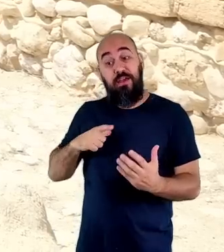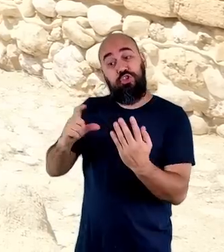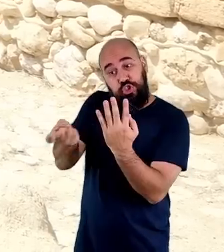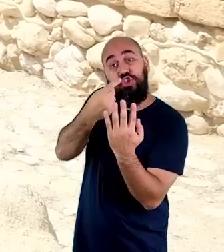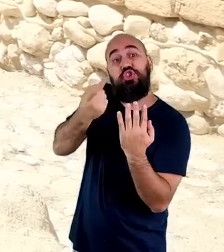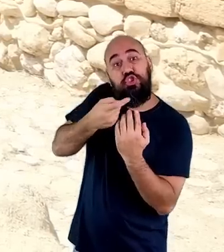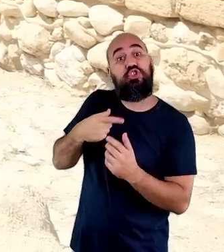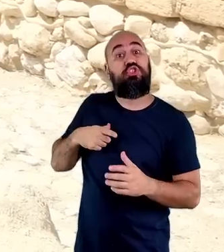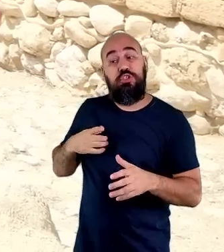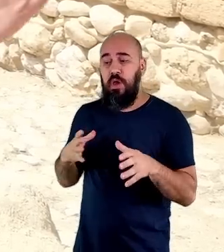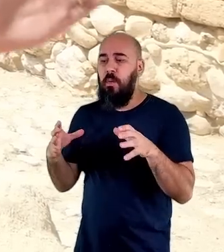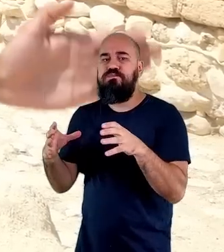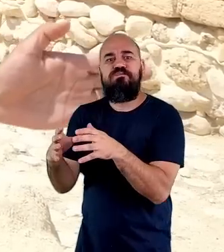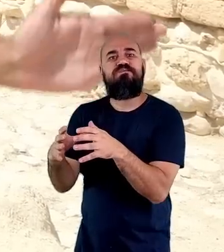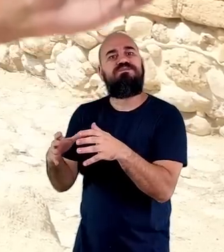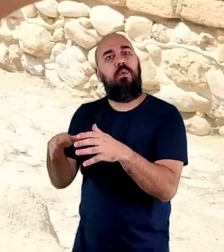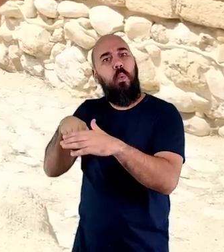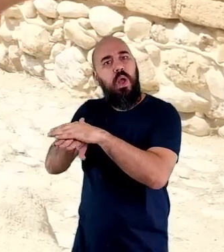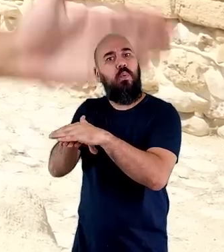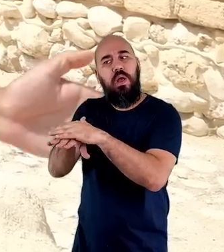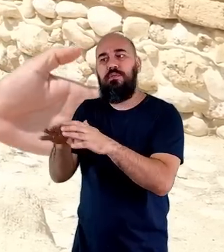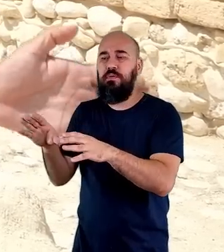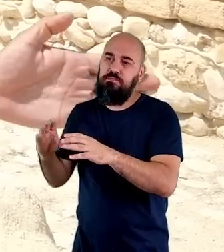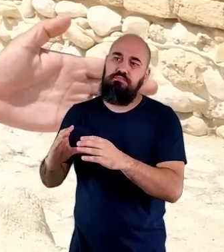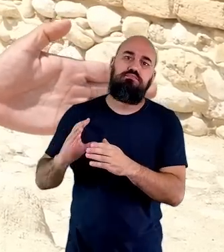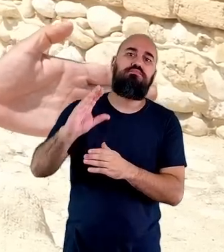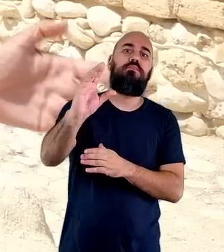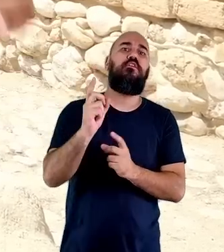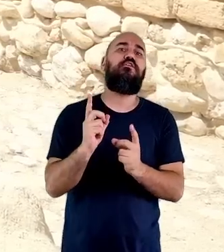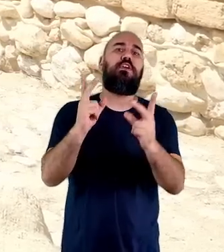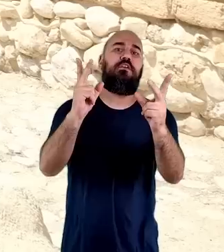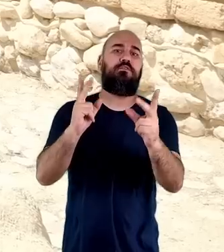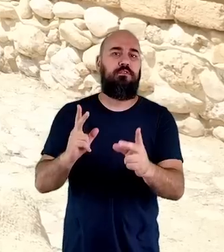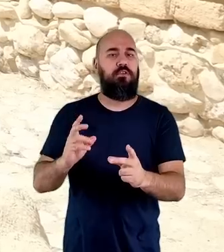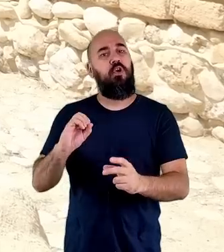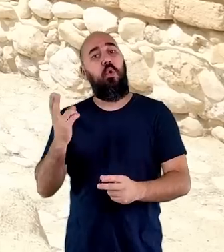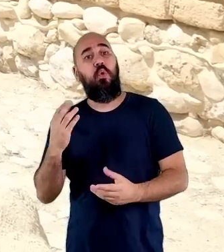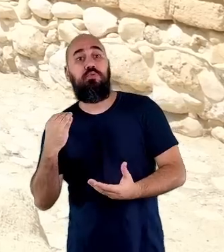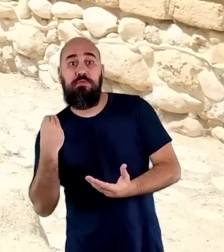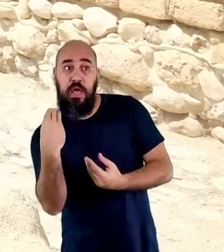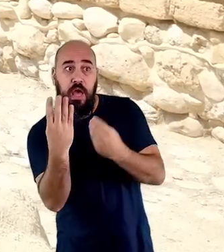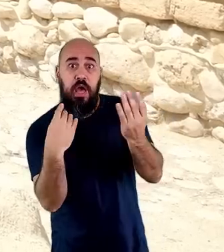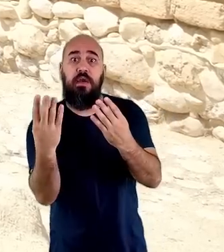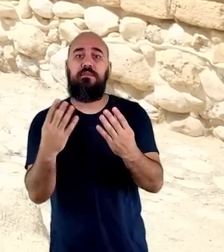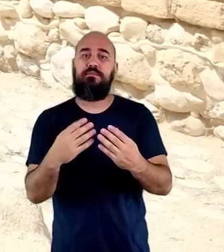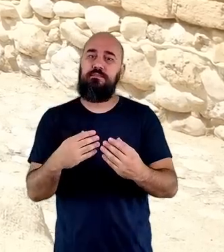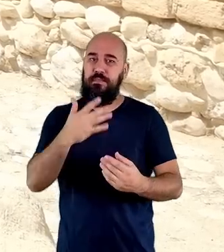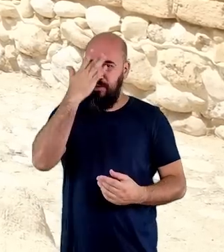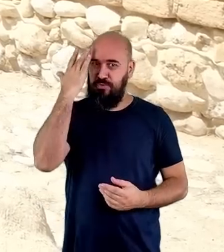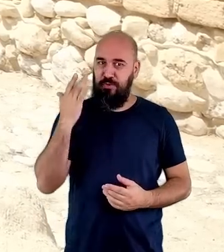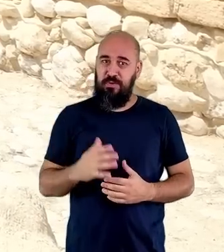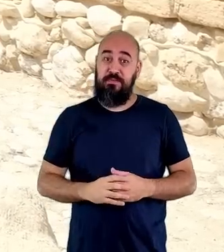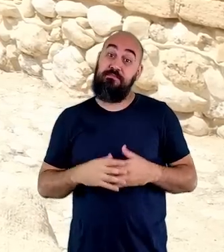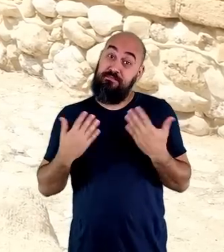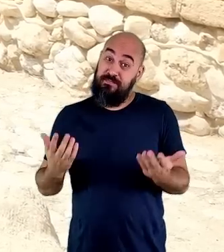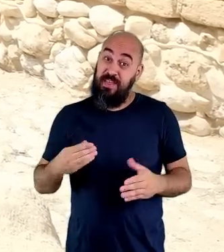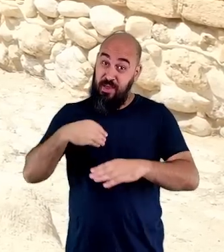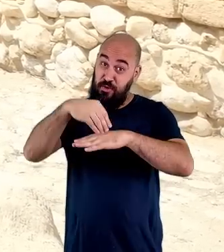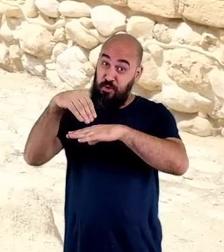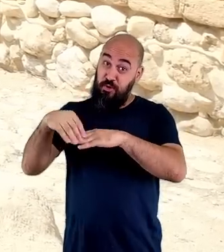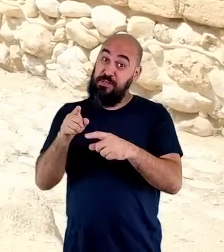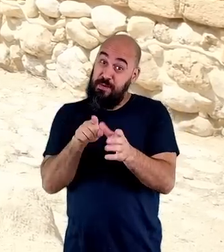aqui dentro da cidade. Então você tem uma noção do que eles comiam naquela época, porque até isso a arqueologia pesquisa para trazer a